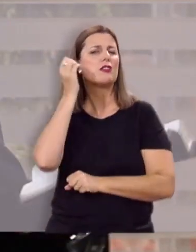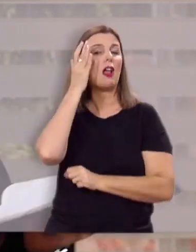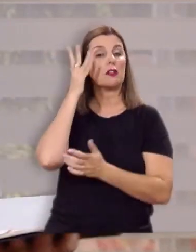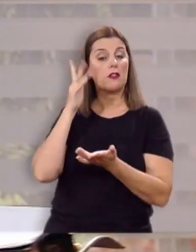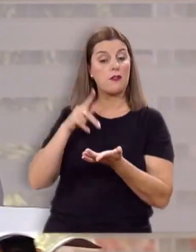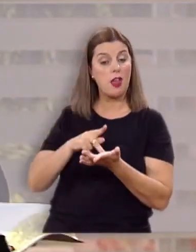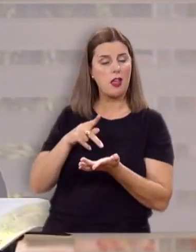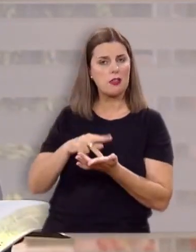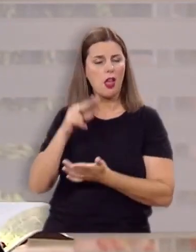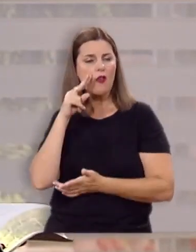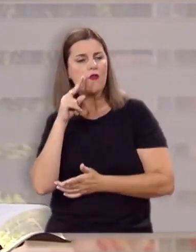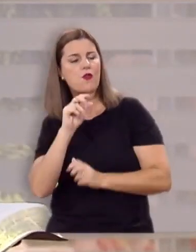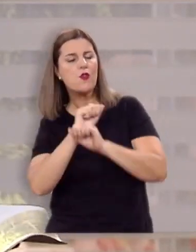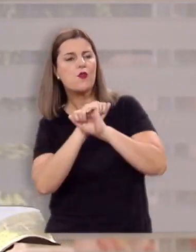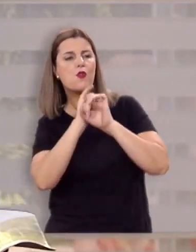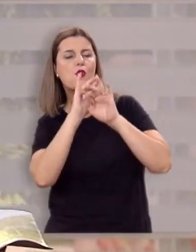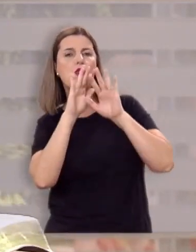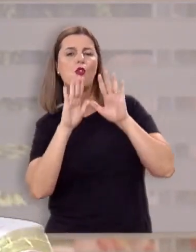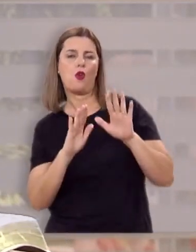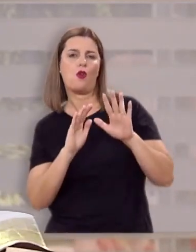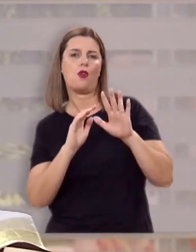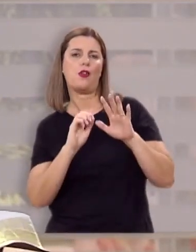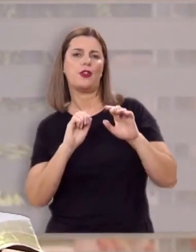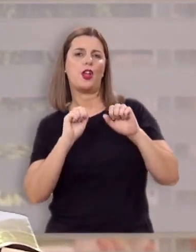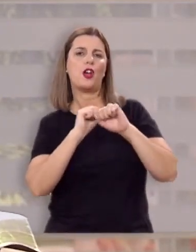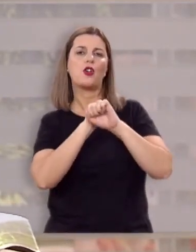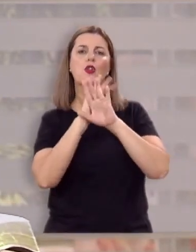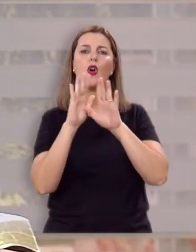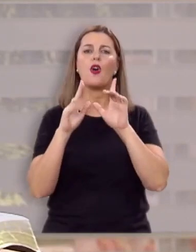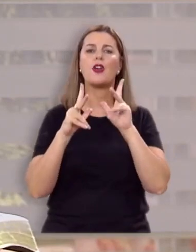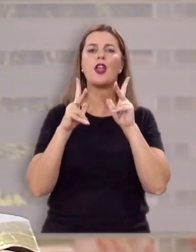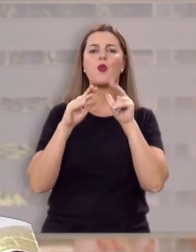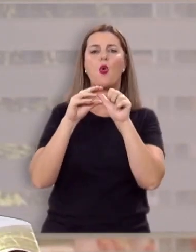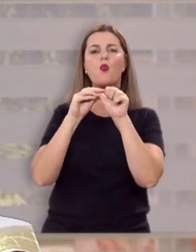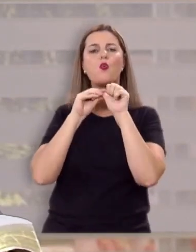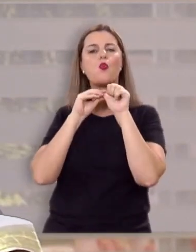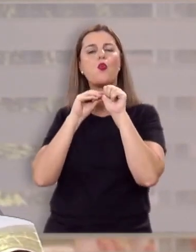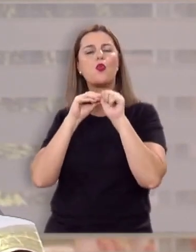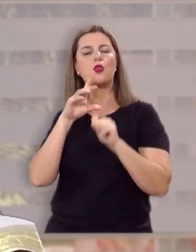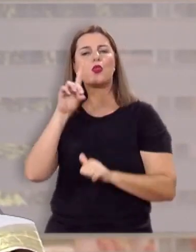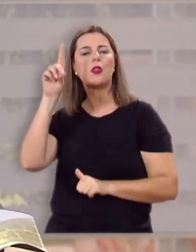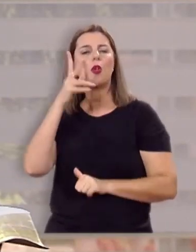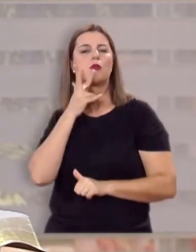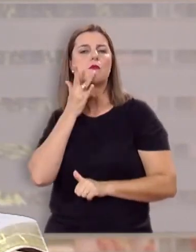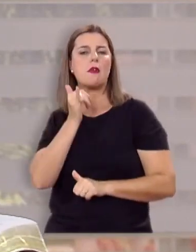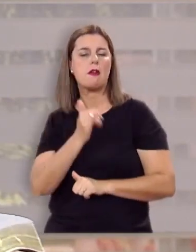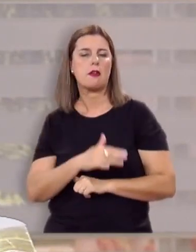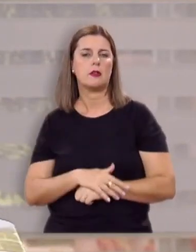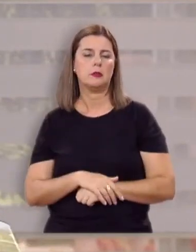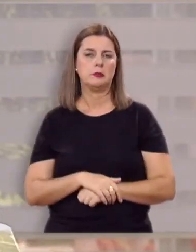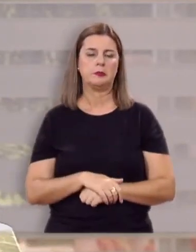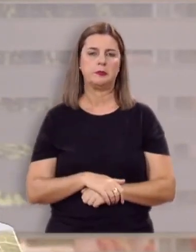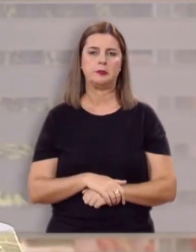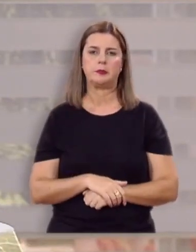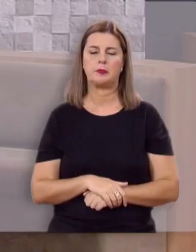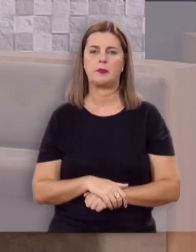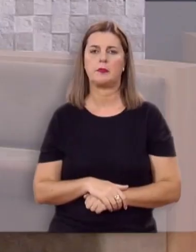graça e de verdade, e vimos a sua glória, glória como do unigênito do Pai.